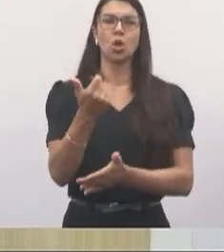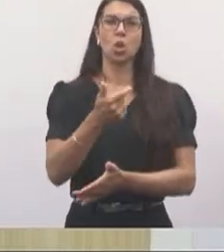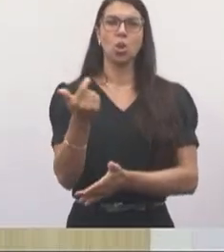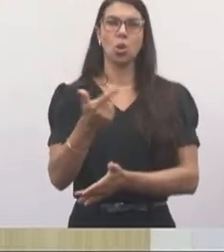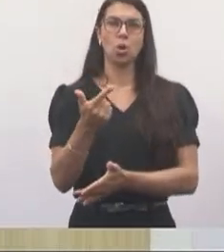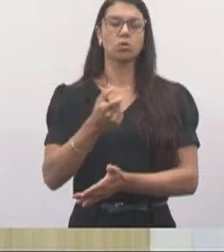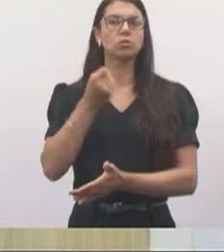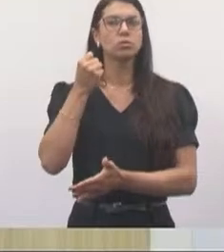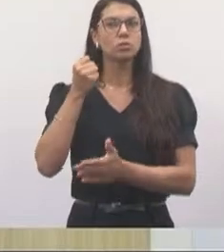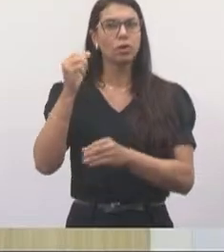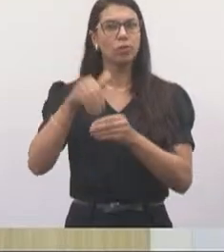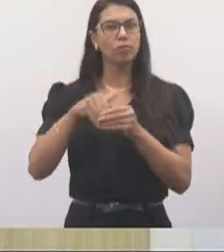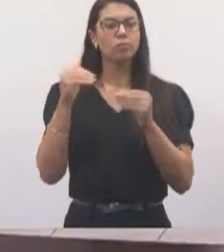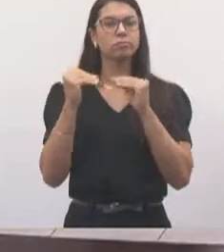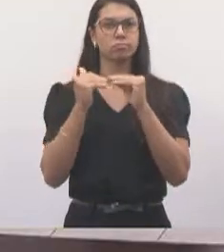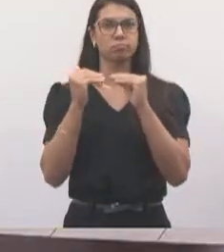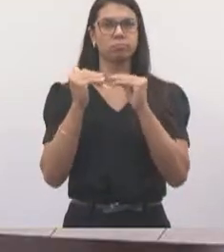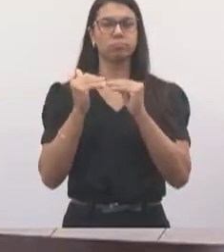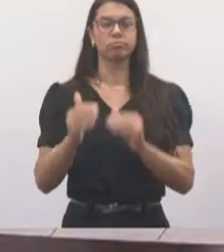próximo